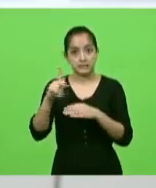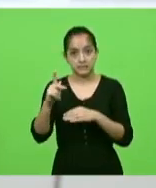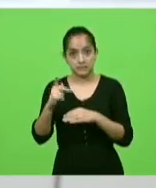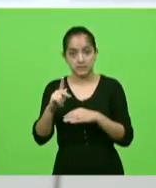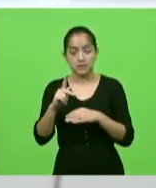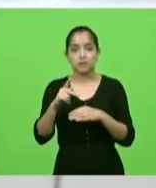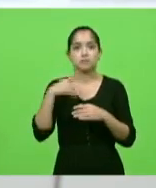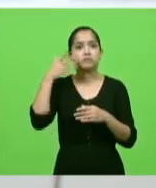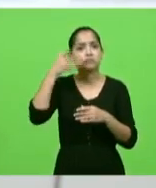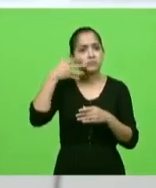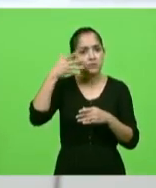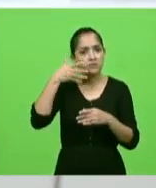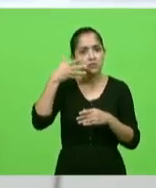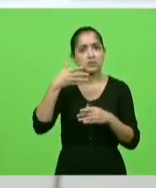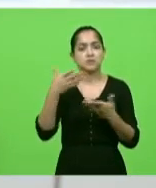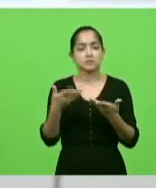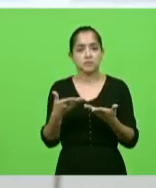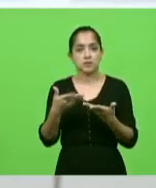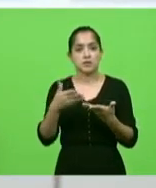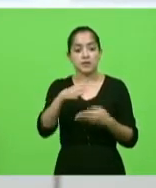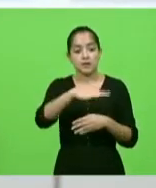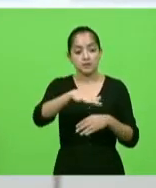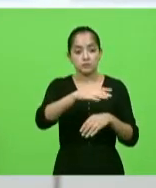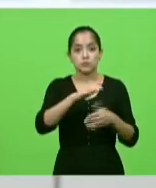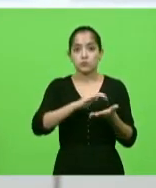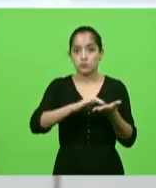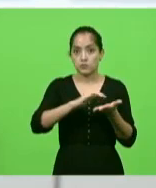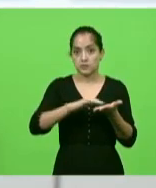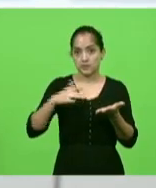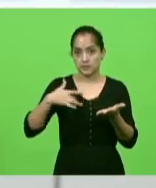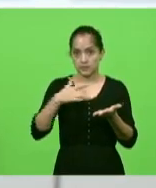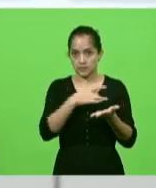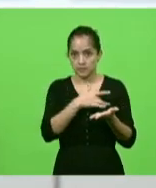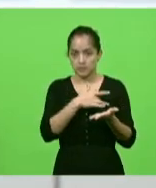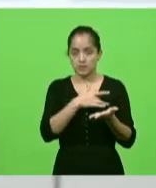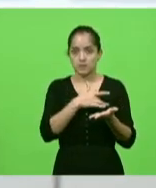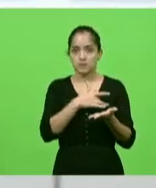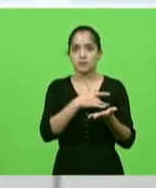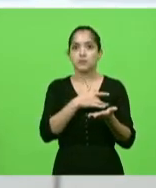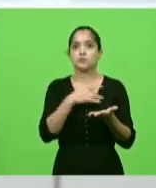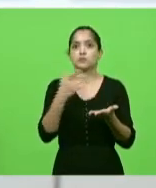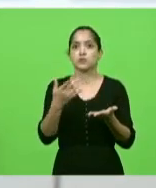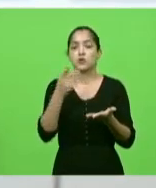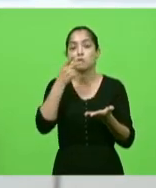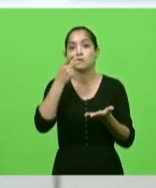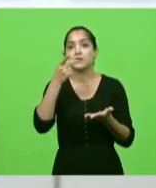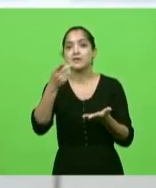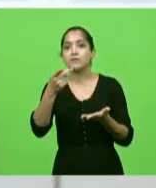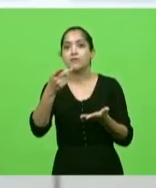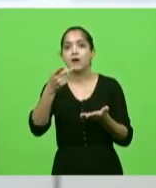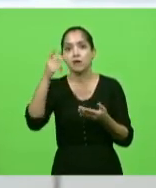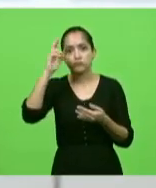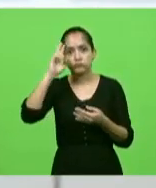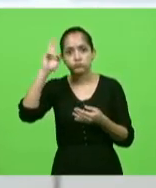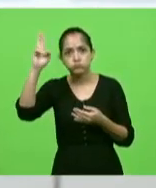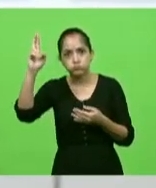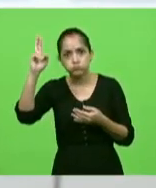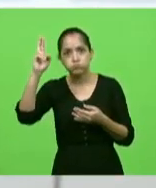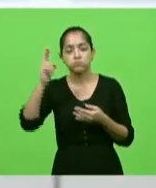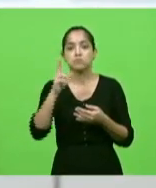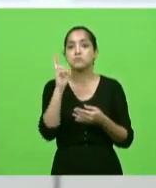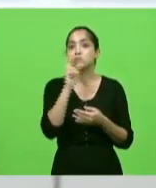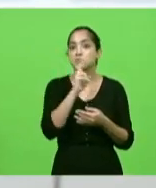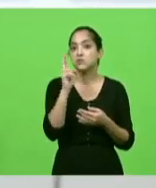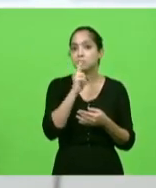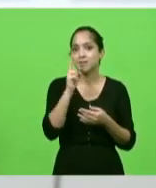trecho do depoimento do secretário da saúde Elton de Souza Azevedo e quando fala sobre o comando das operações de emergência